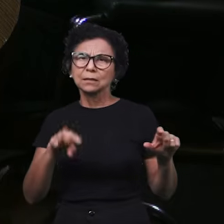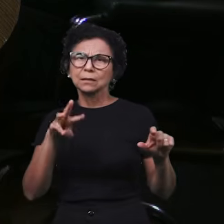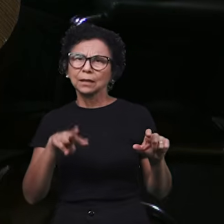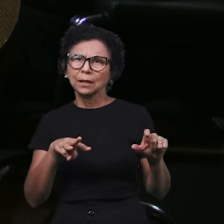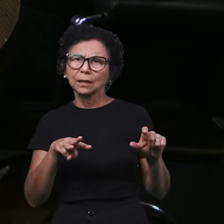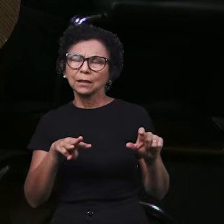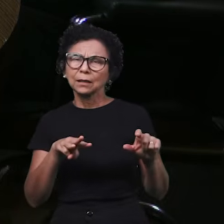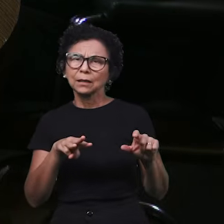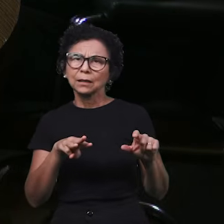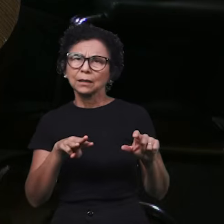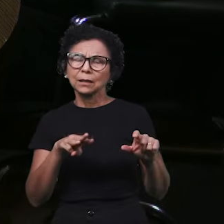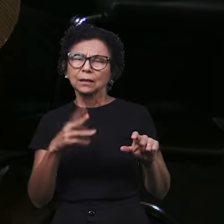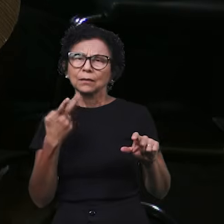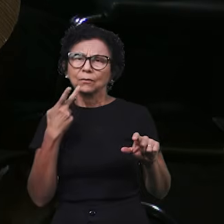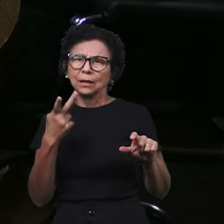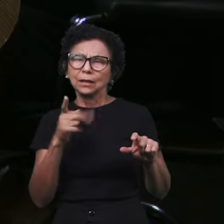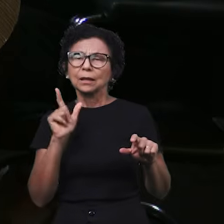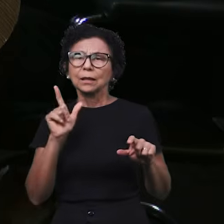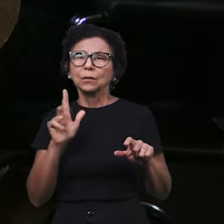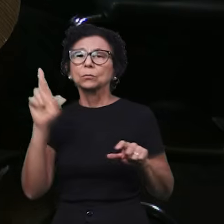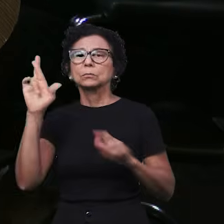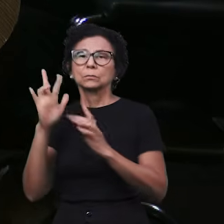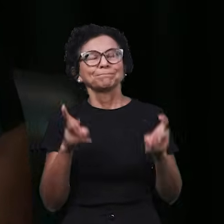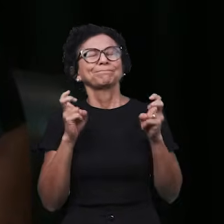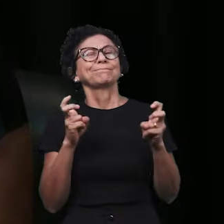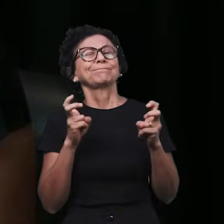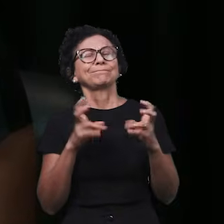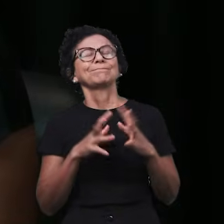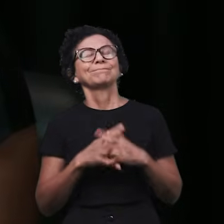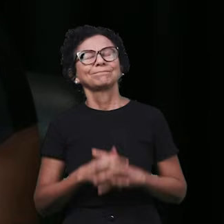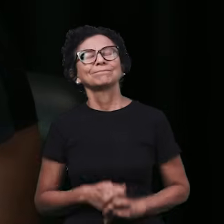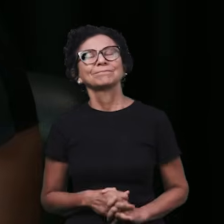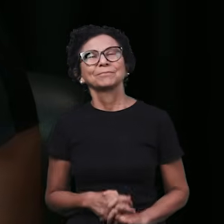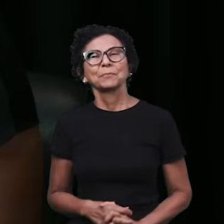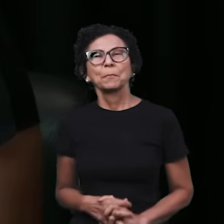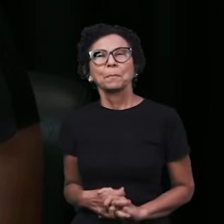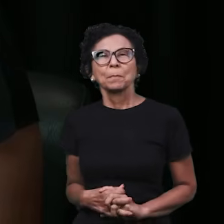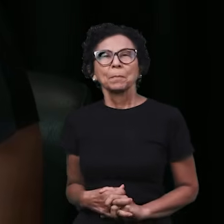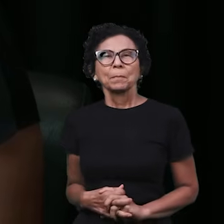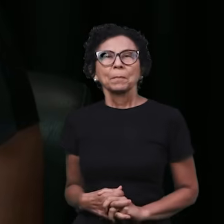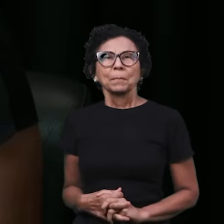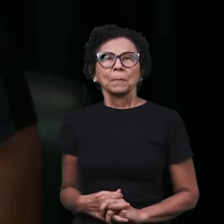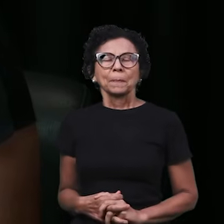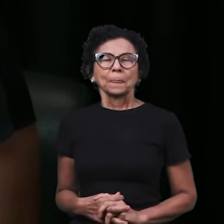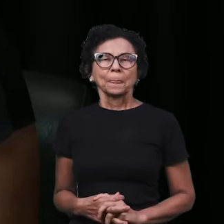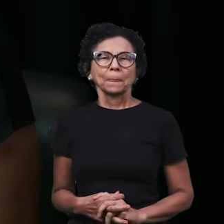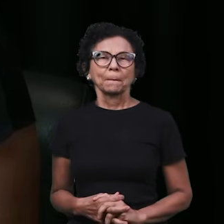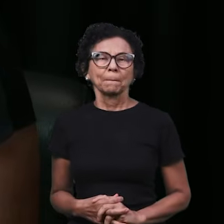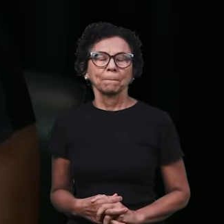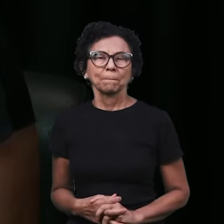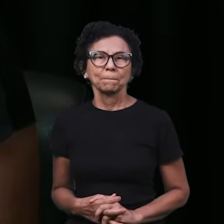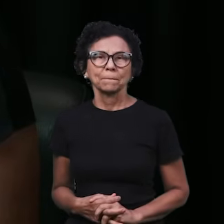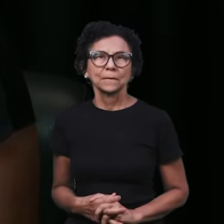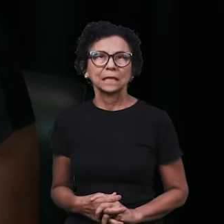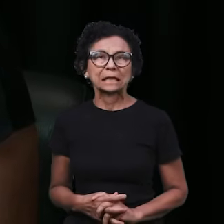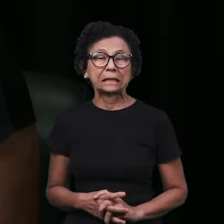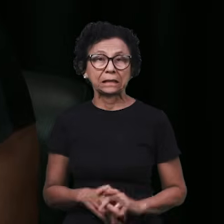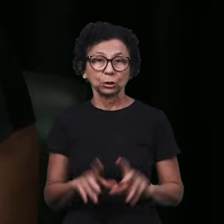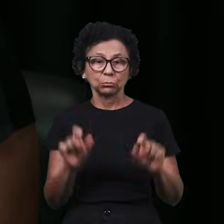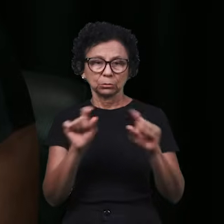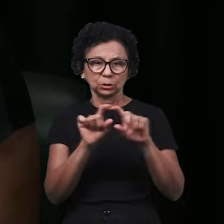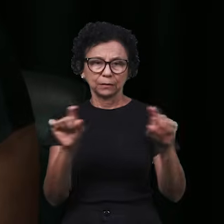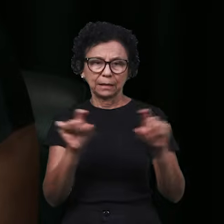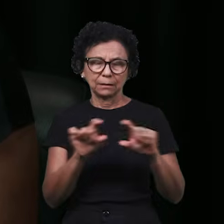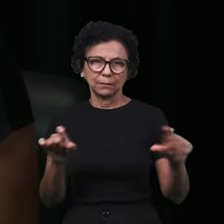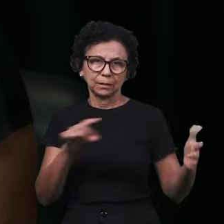E aí nós já identificamos isso. Exatamente. E aí, quando a gente lê todas as estrofes, a gente